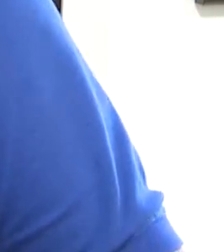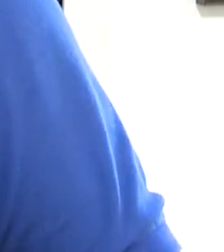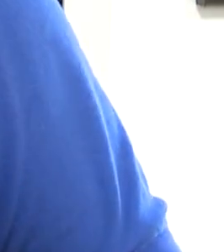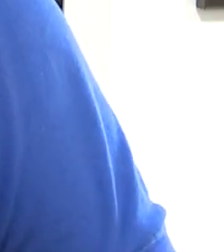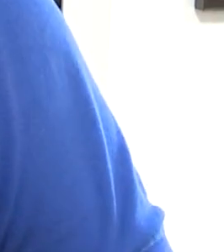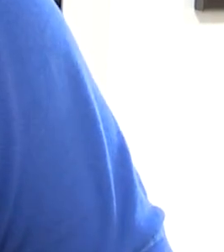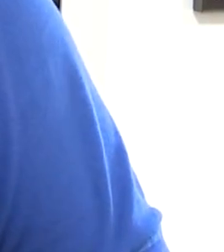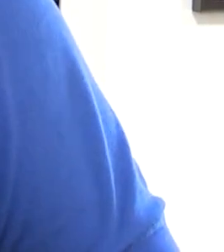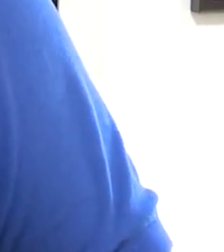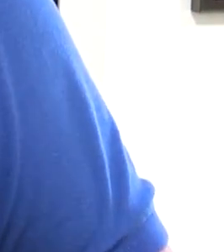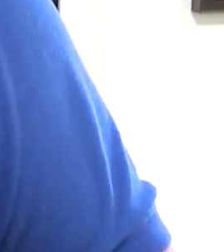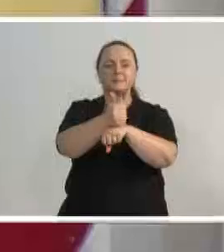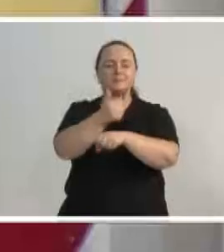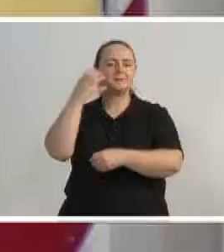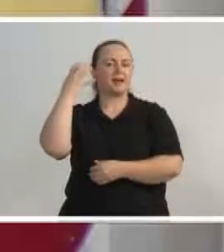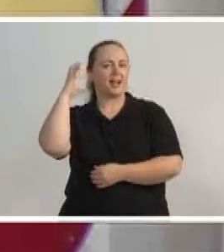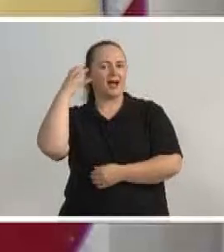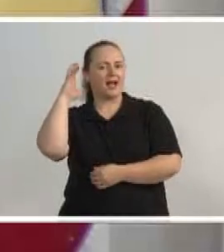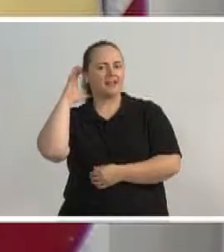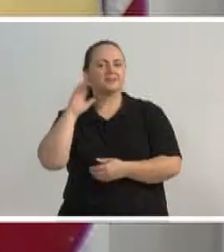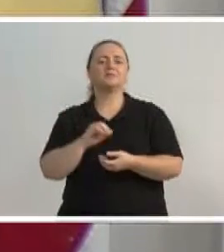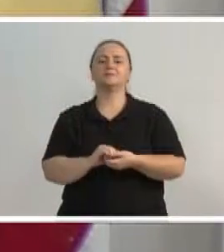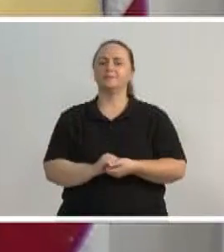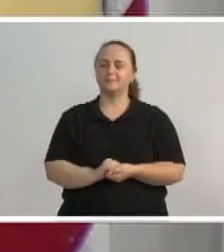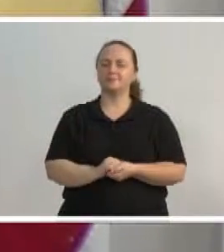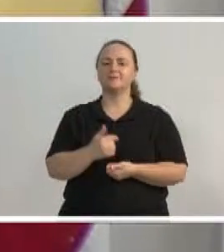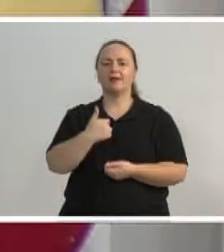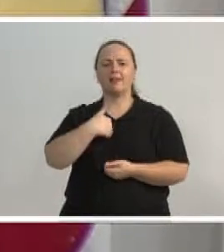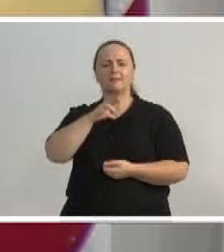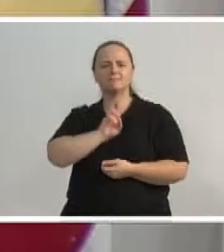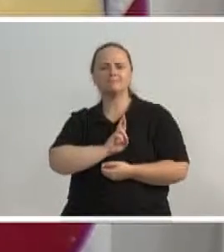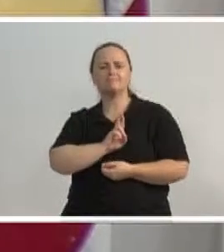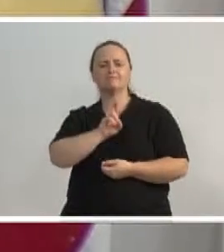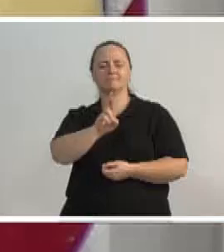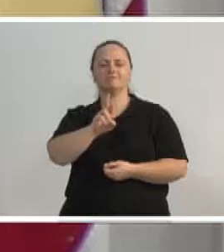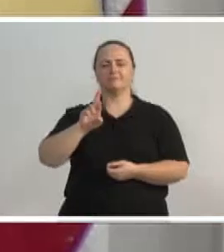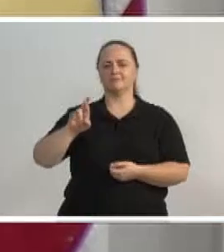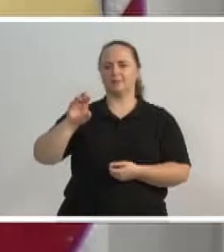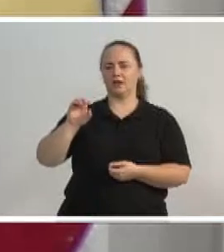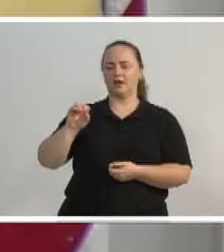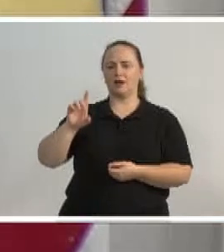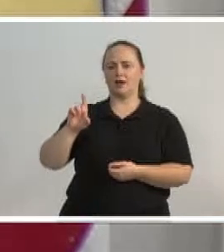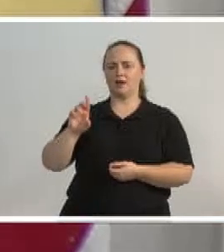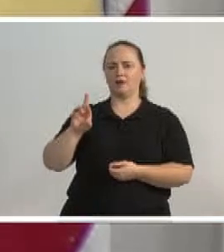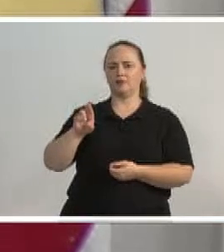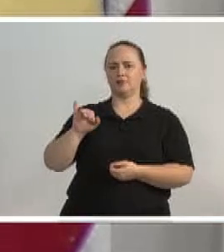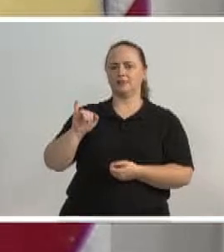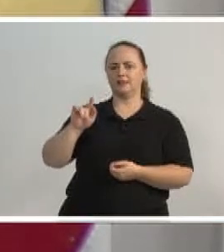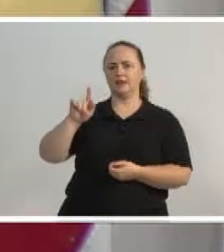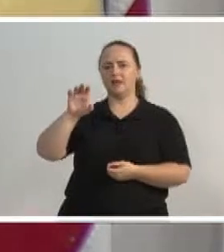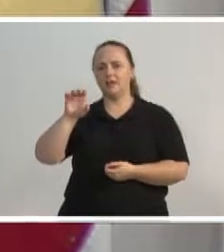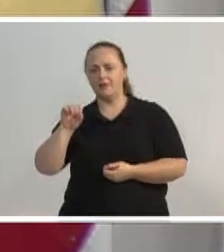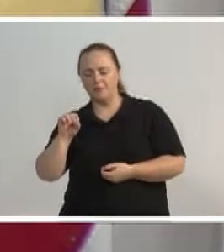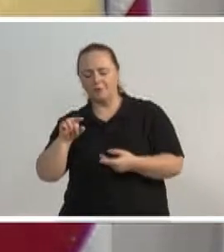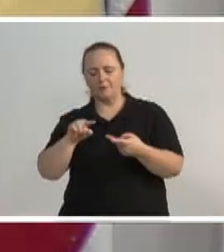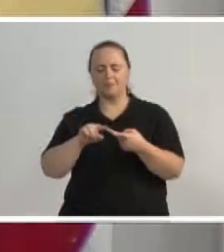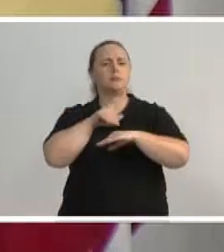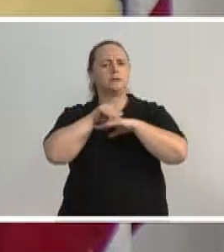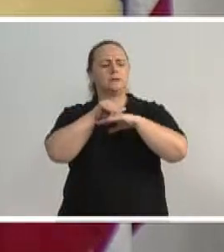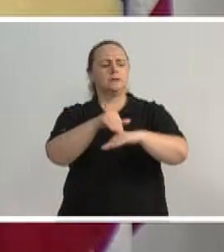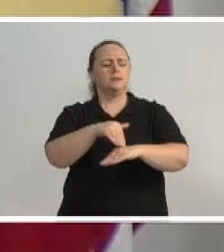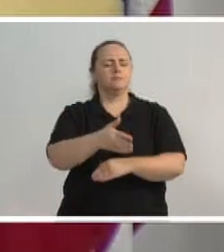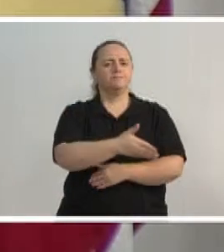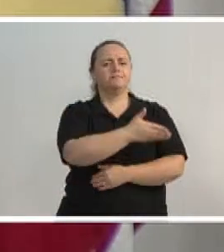e nos trouxe um evento tão bonito. O vereador Jans Manton destacou as obras de pavimentação e ações do governo municipal.